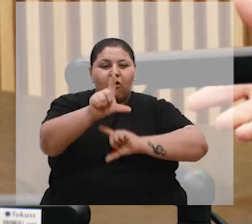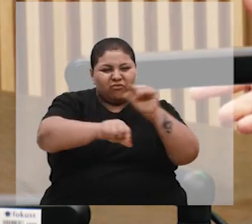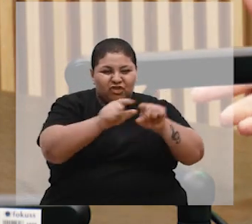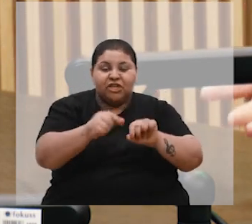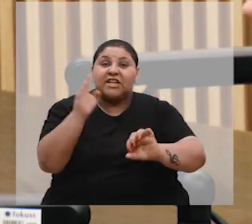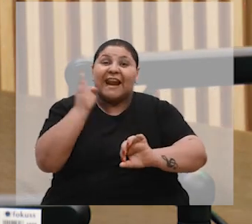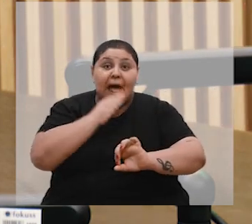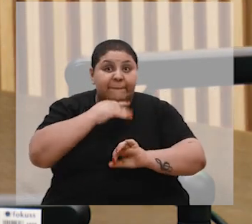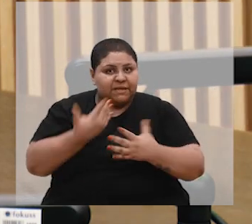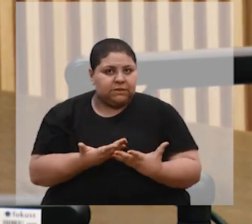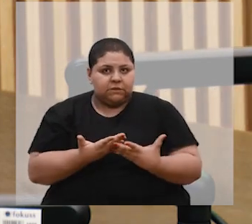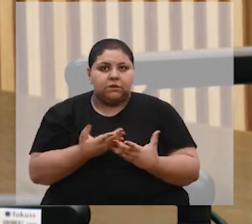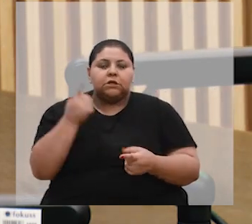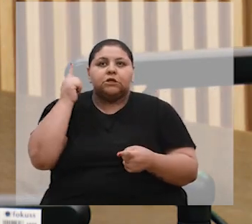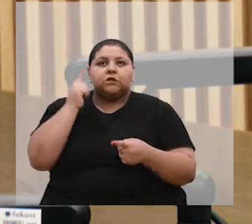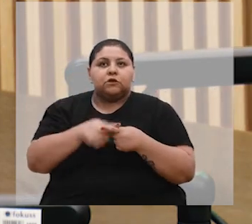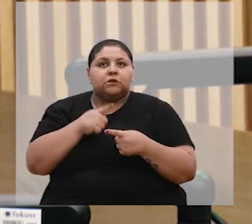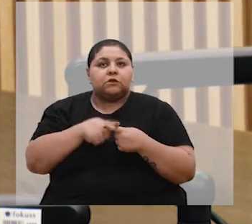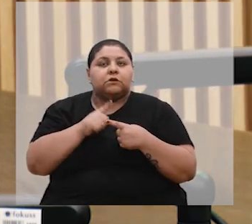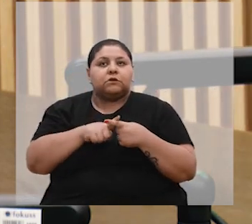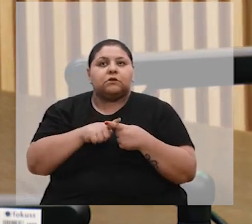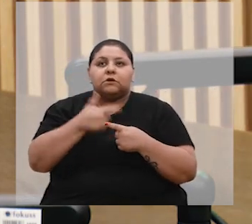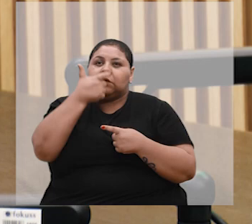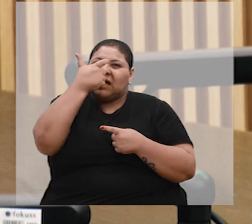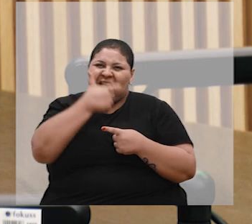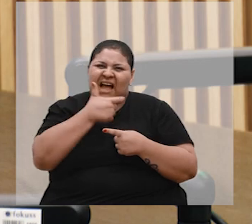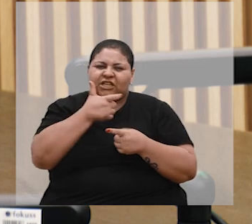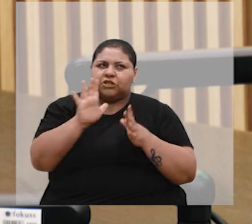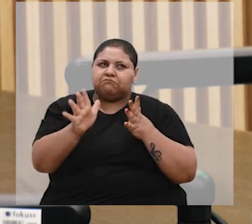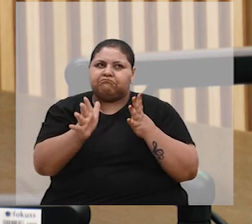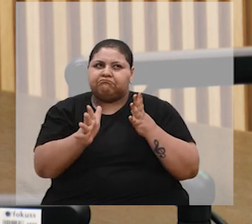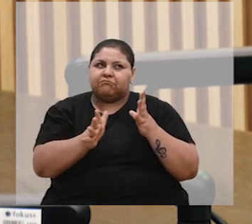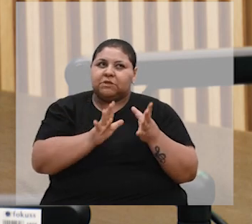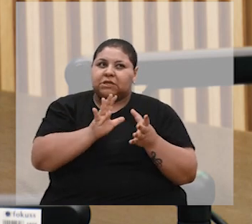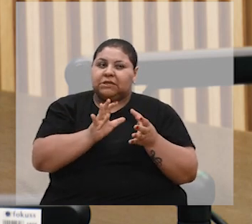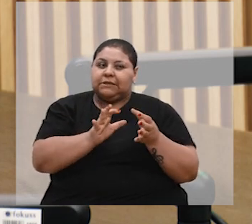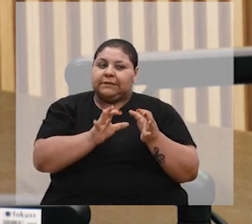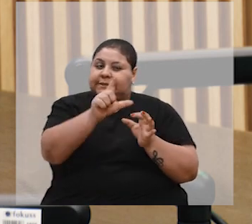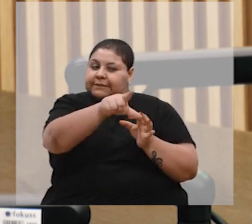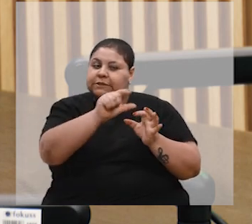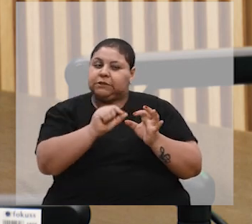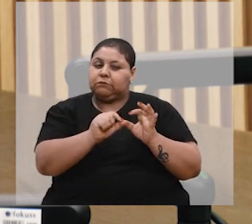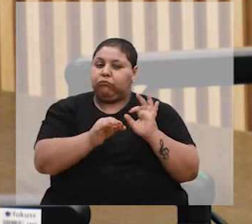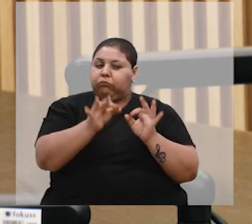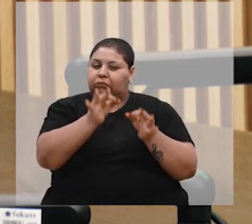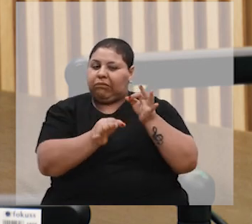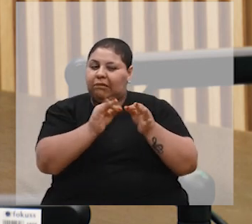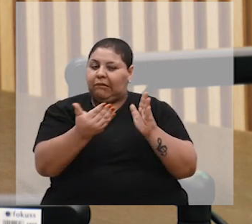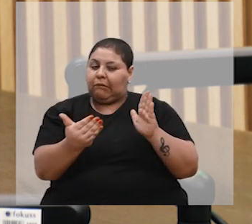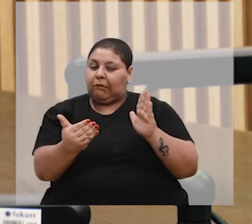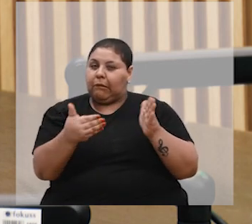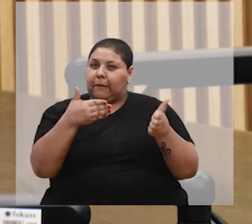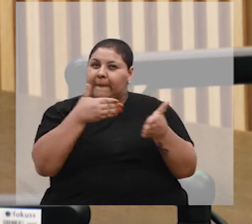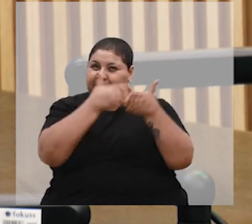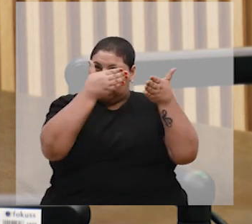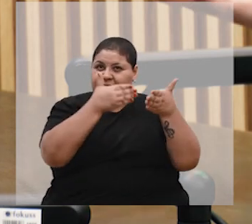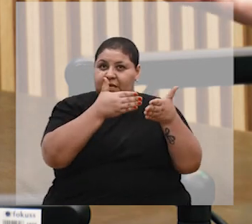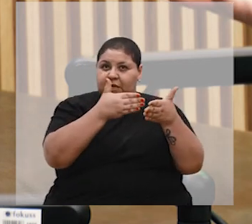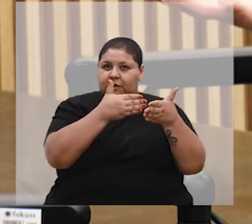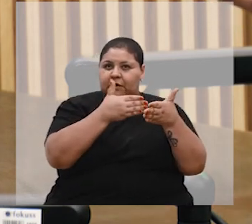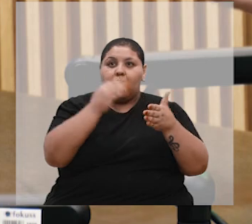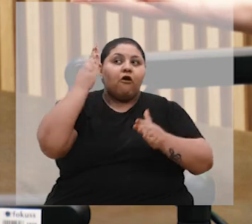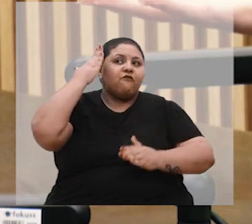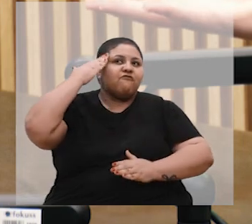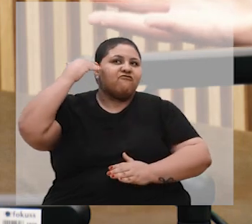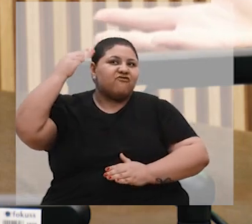muito rápidas. Porque também se considera nesse julgamento o quanto de impacto. No caso do Pablo Marçal, ele tinha